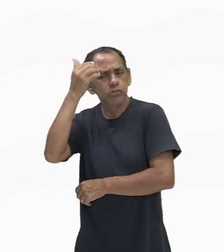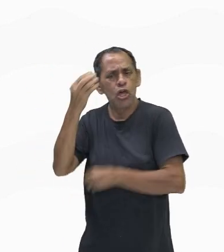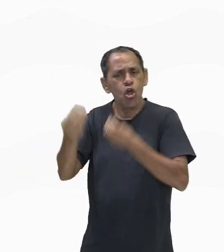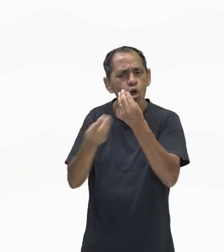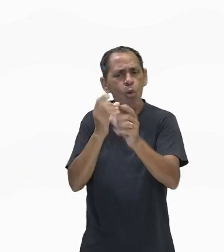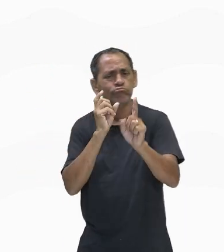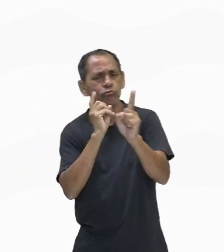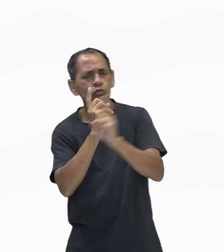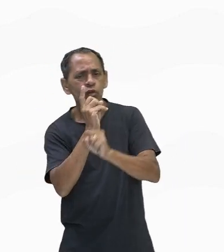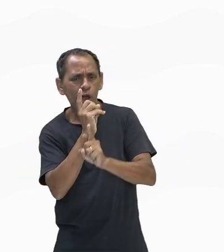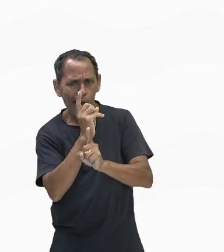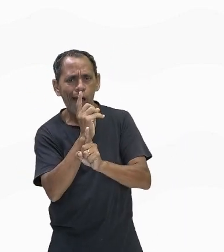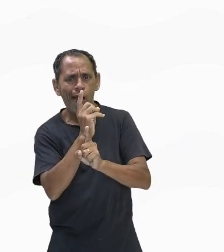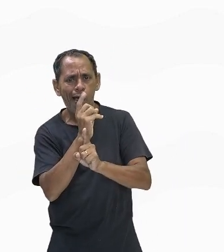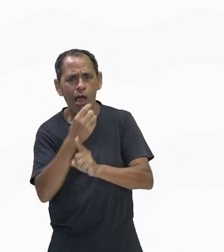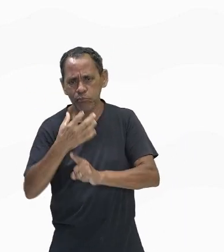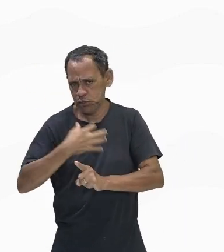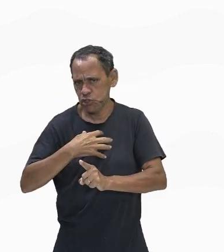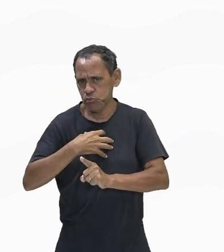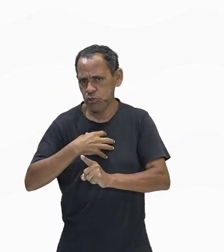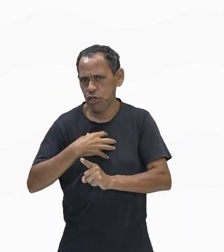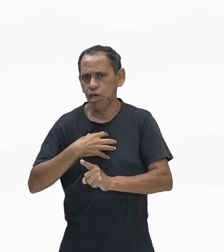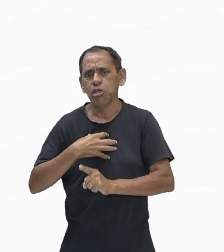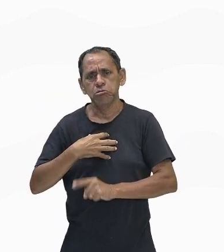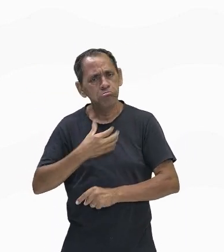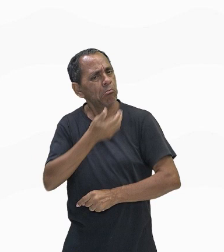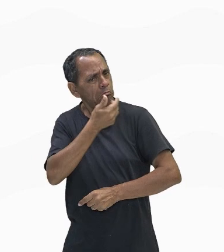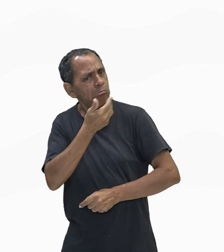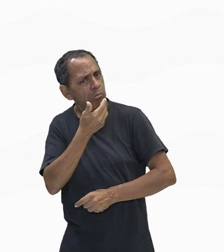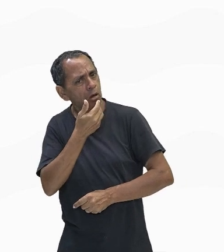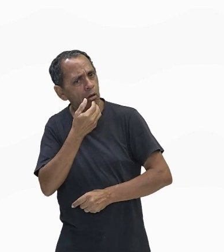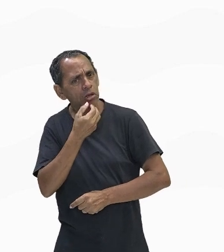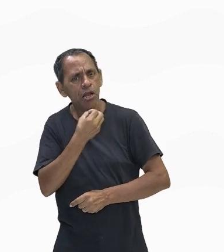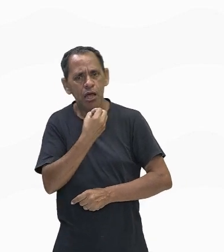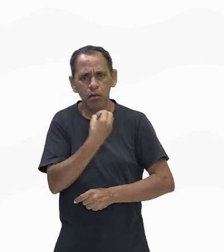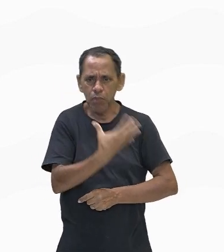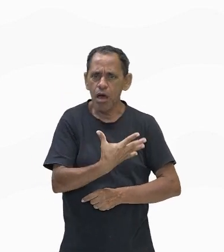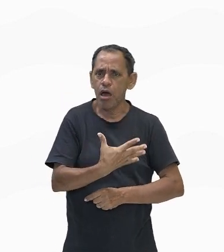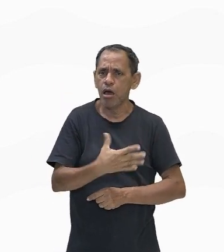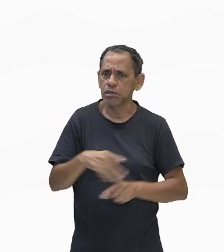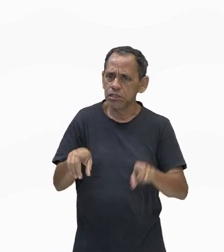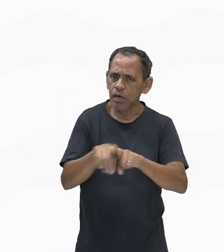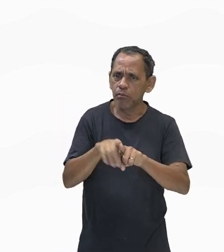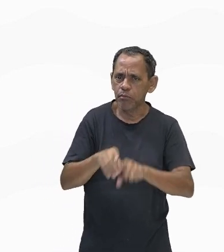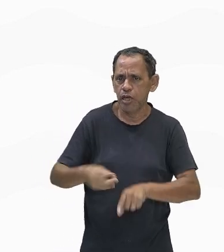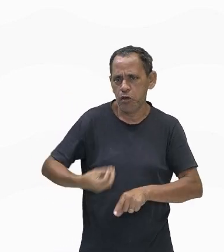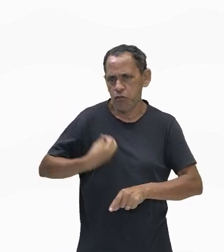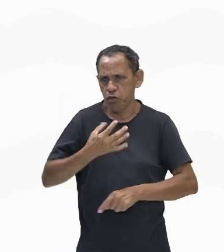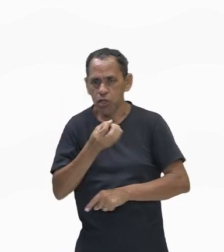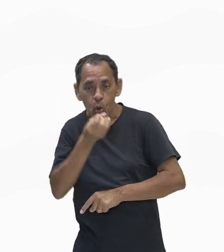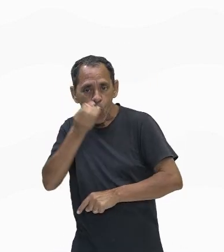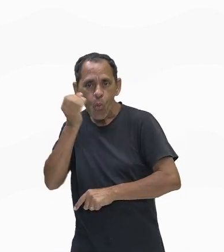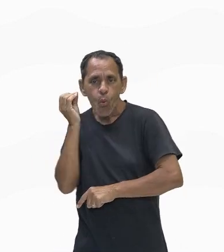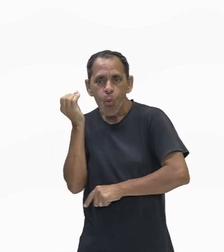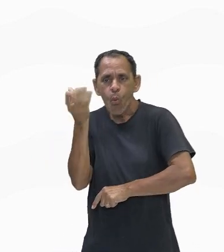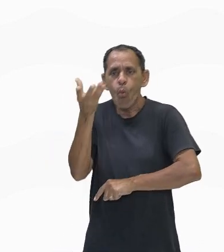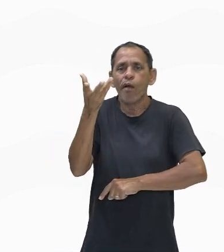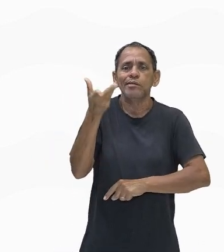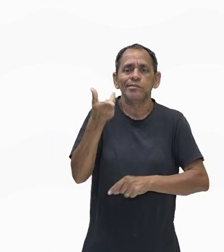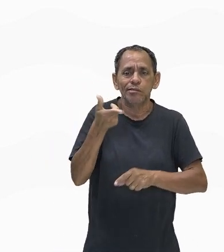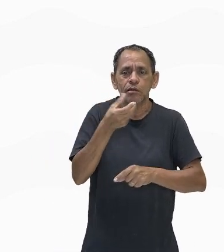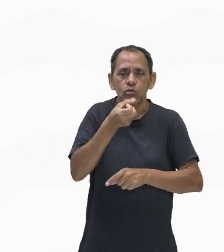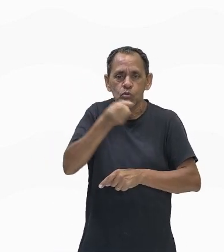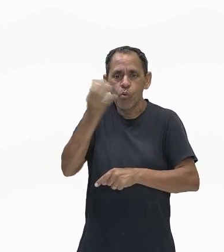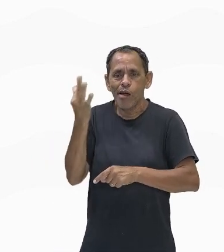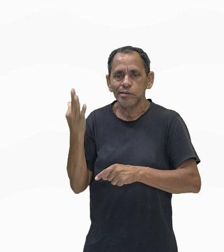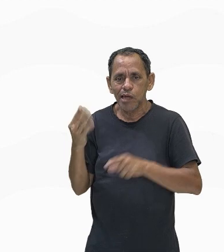vai melhorar sim a minha qualidade de vida. E aí, por fim, eu trago a vocês uma frase para a